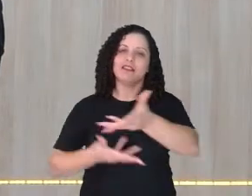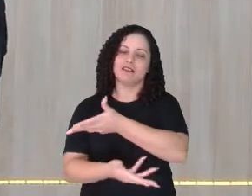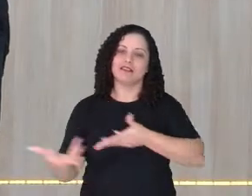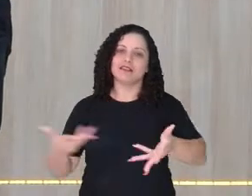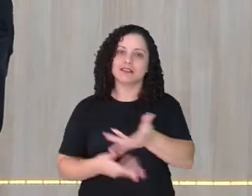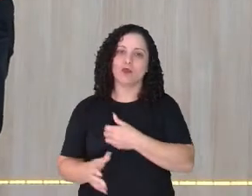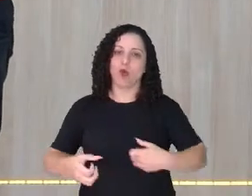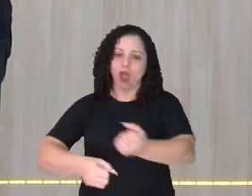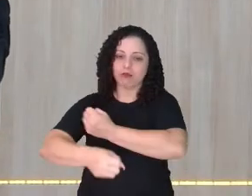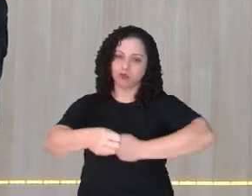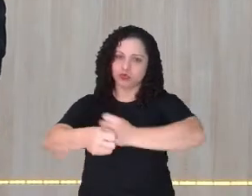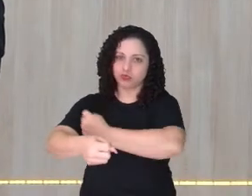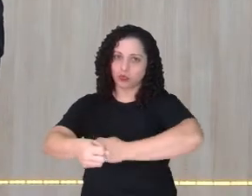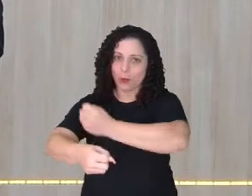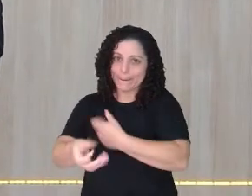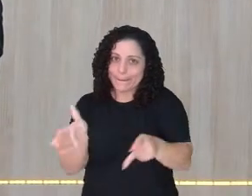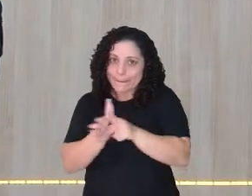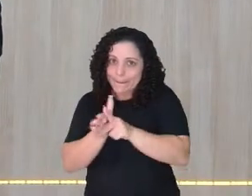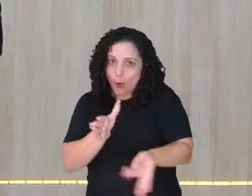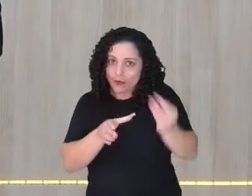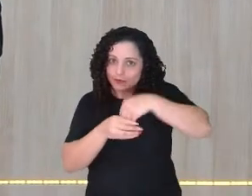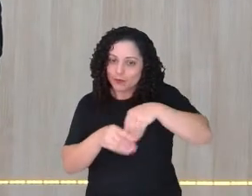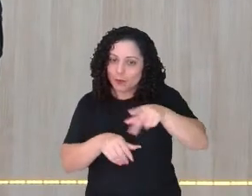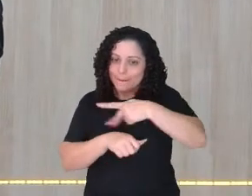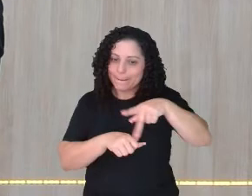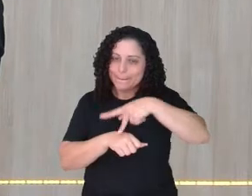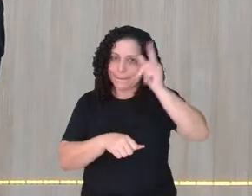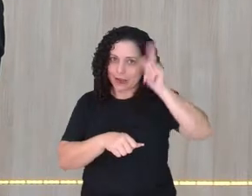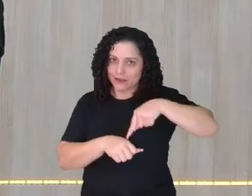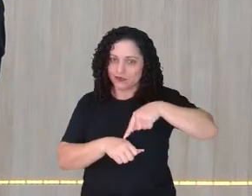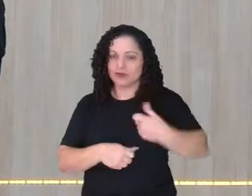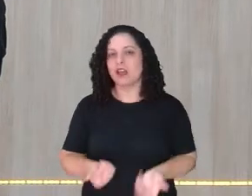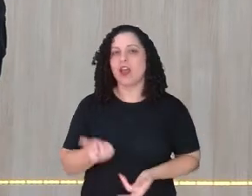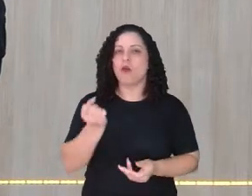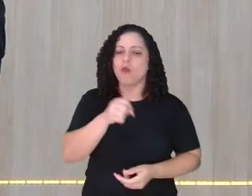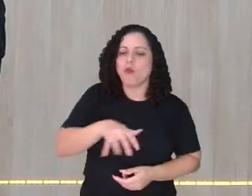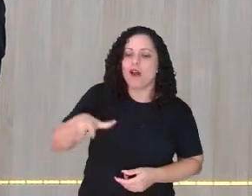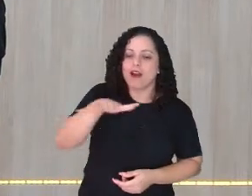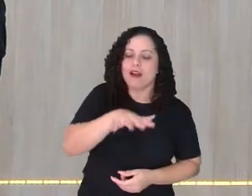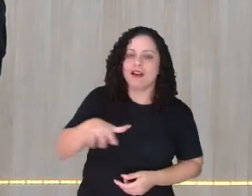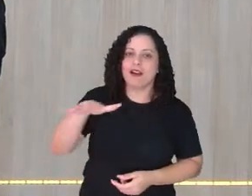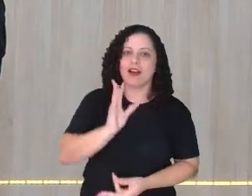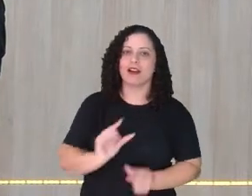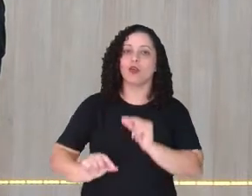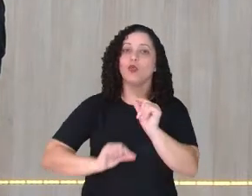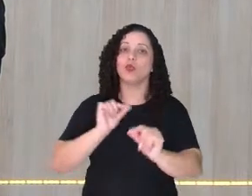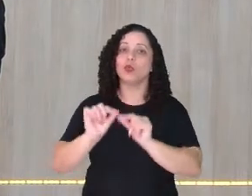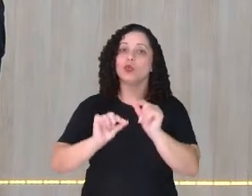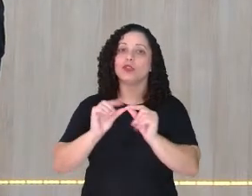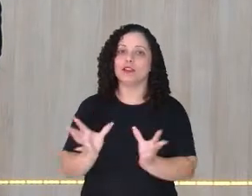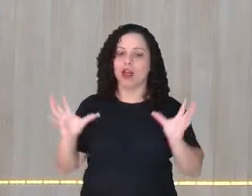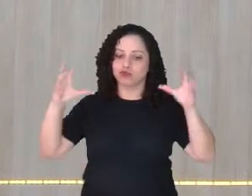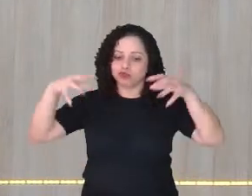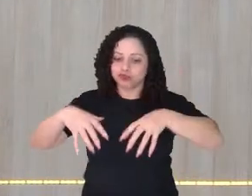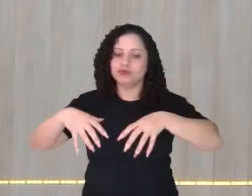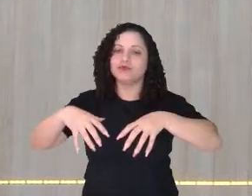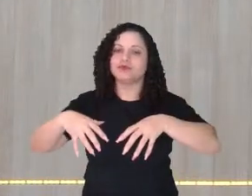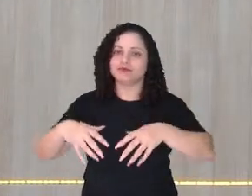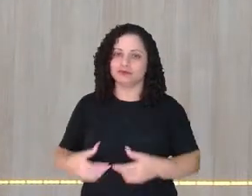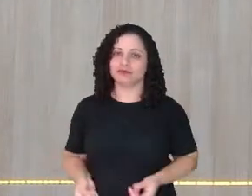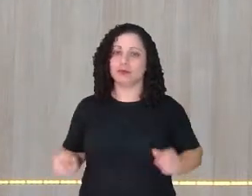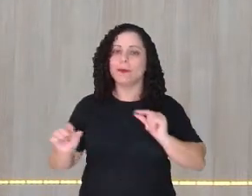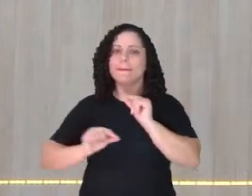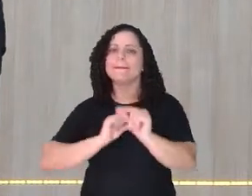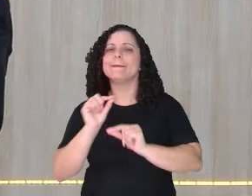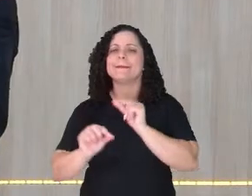a culinária desse país. Então, Outback nada mais é do que uma região, ou seja, o que está para trás, né, Outback.